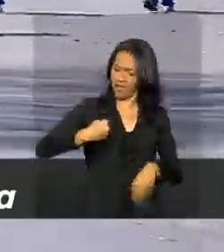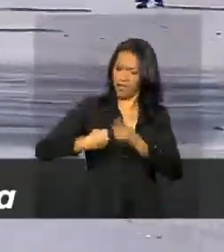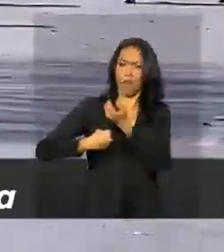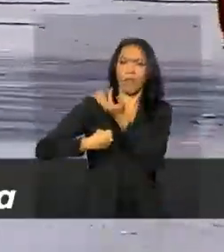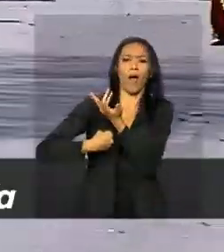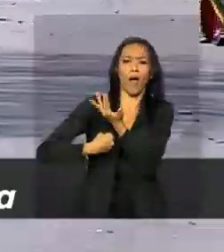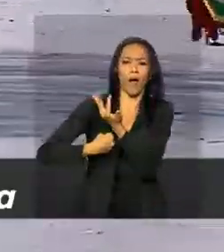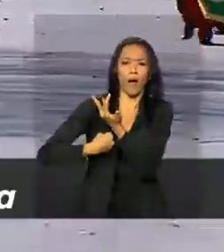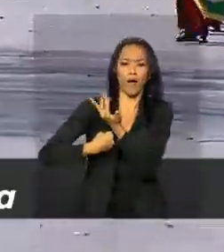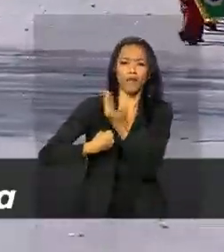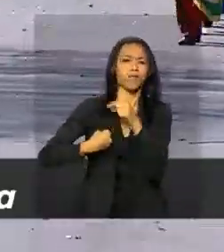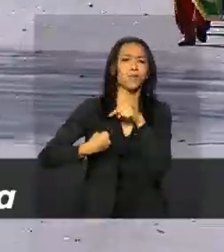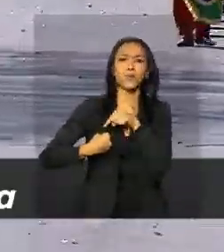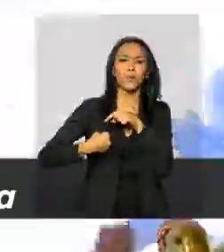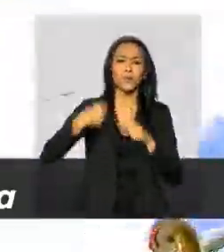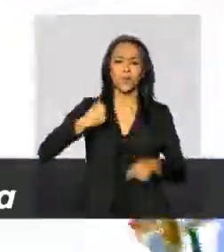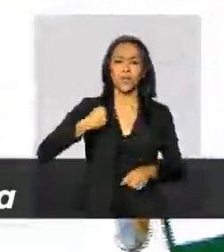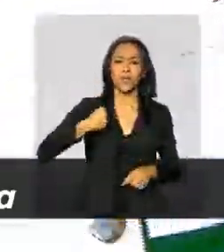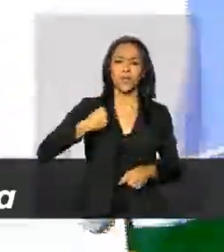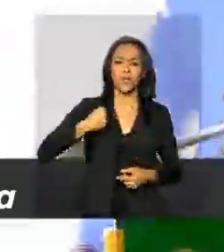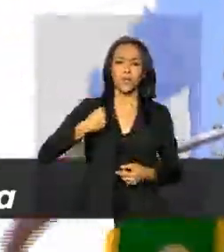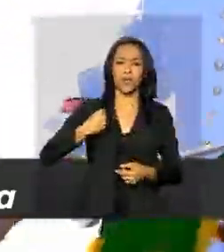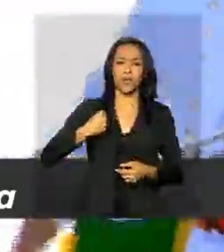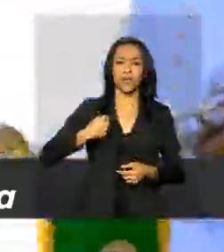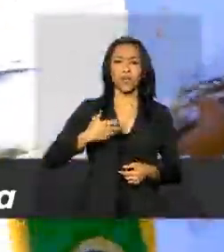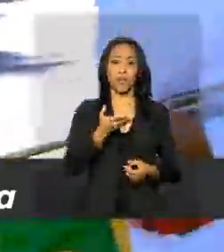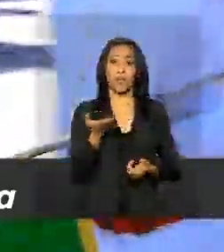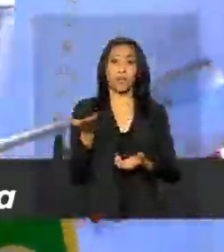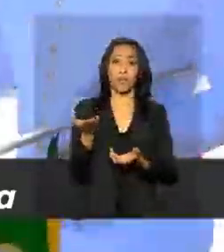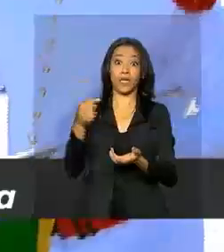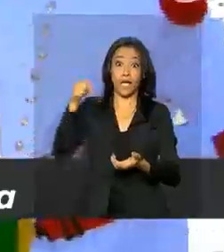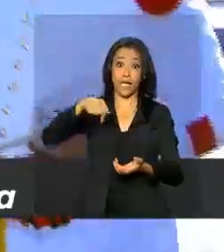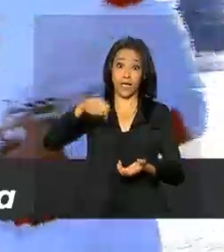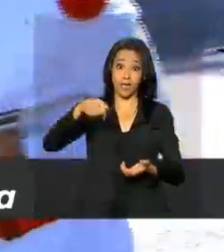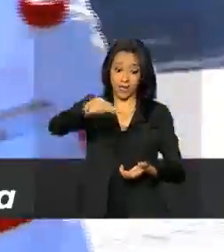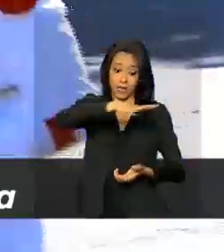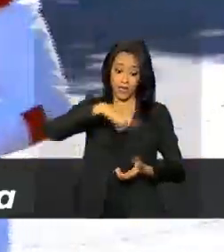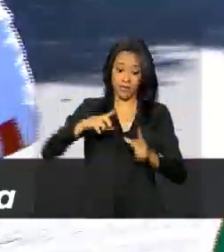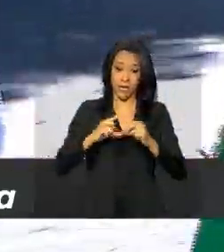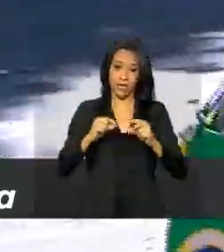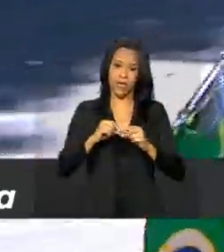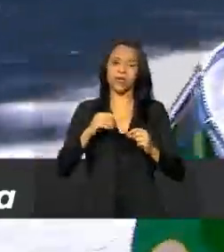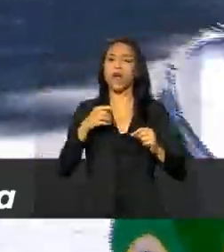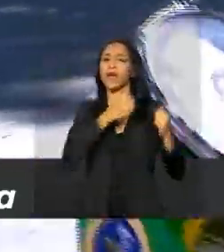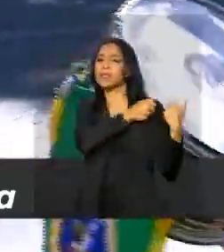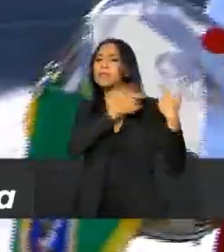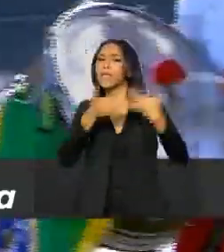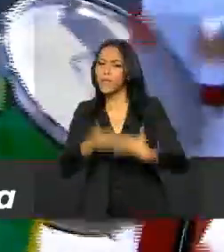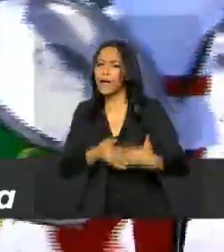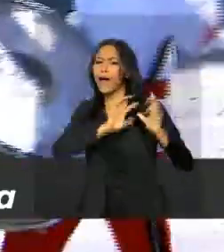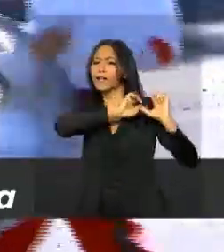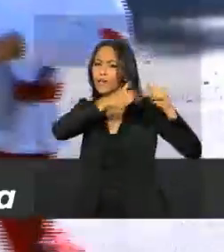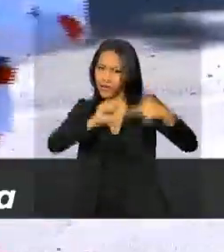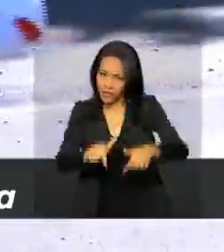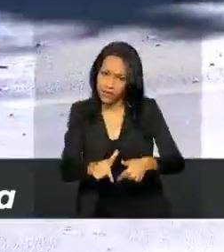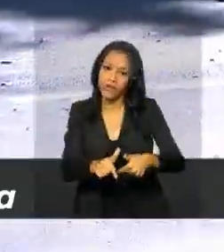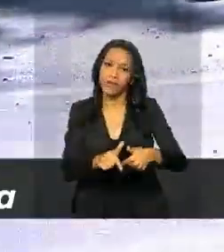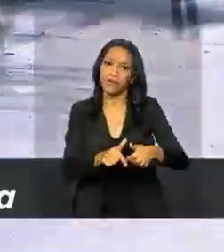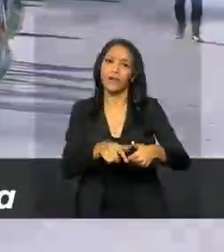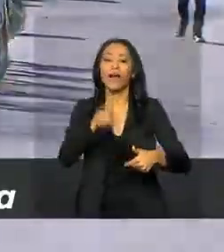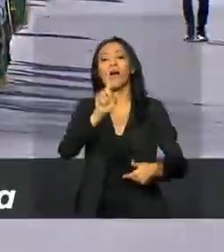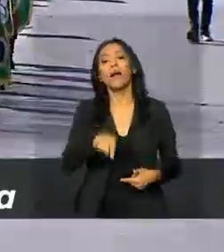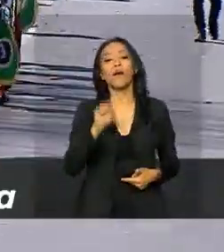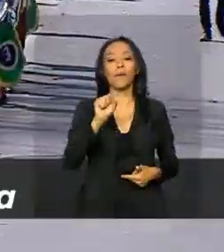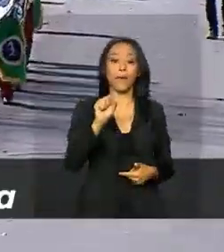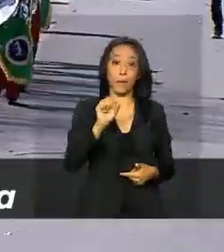assim, retirada aqui da pira, ela na Praça acesa, dos Três Poderes? A tradição, a gente acende, faz uma cerimônia no